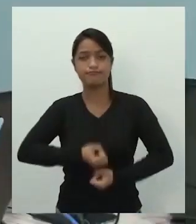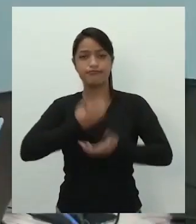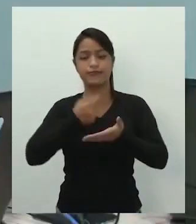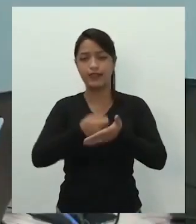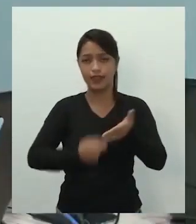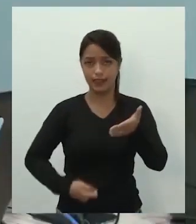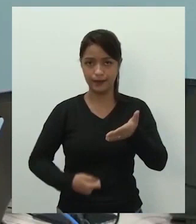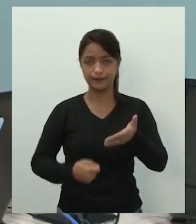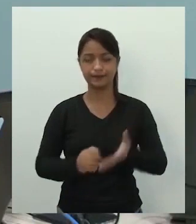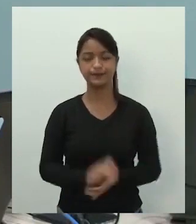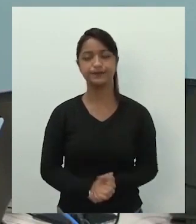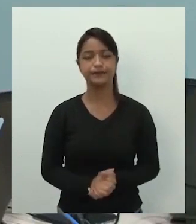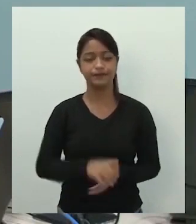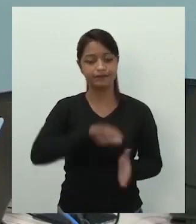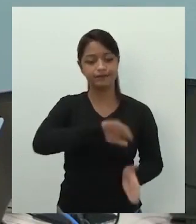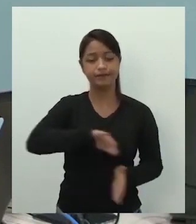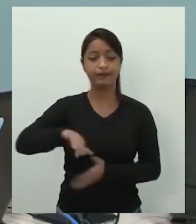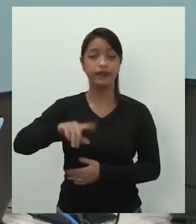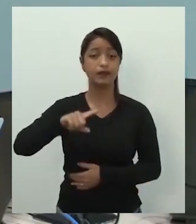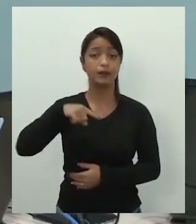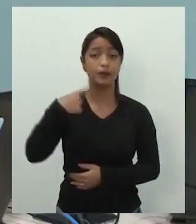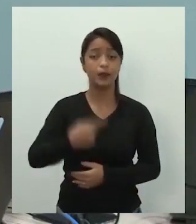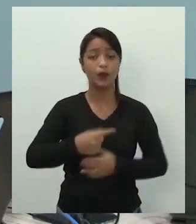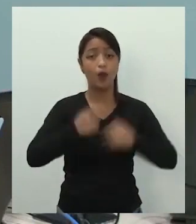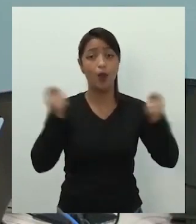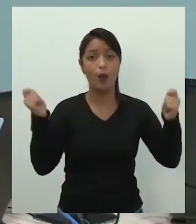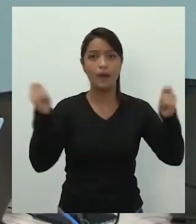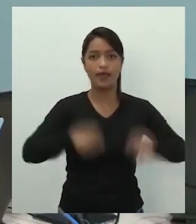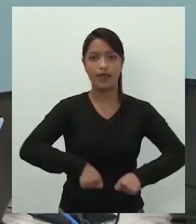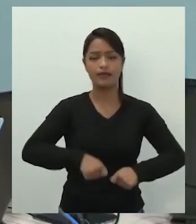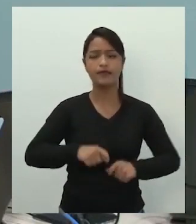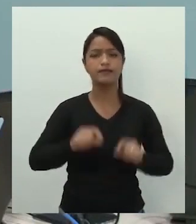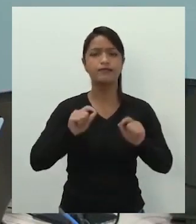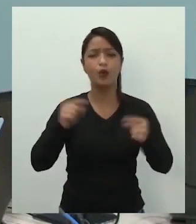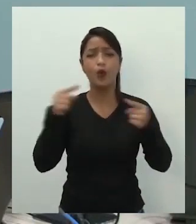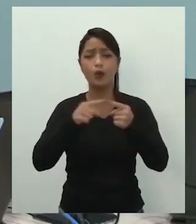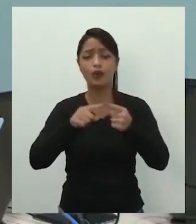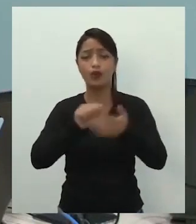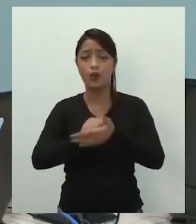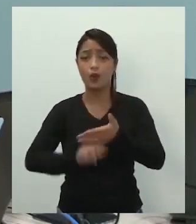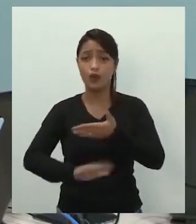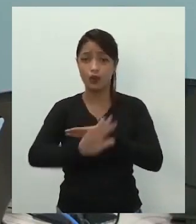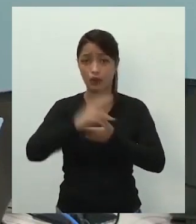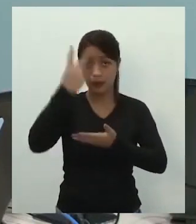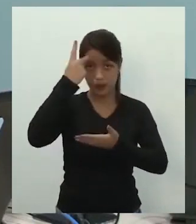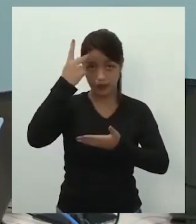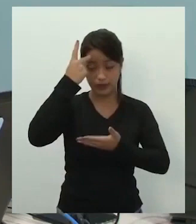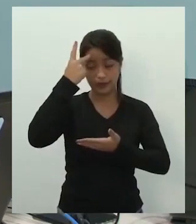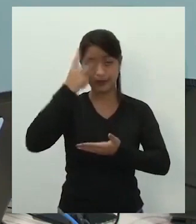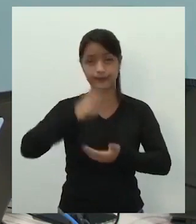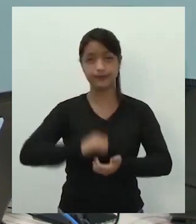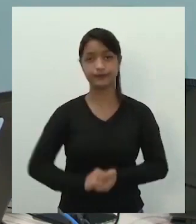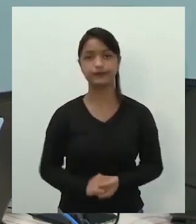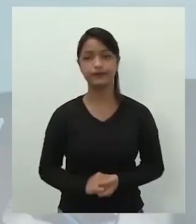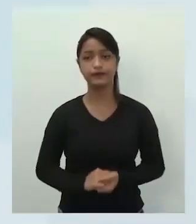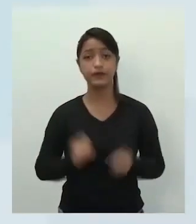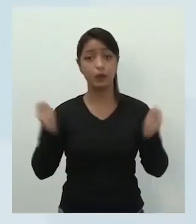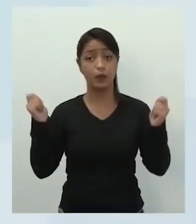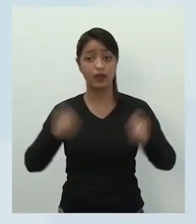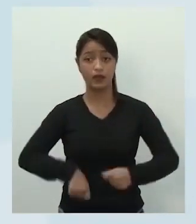A próxima competência, ela é relacionada ao currículo paulista. Então, é uma